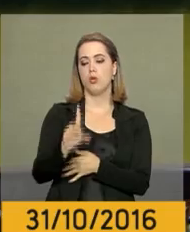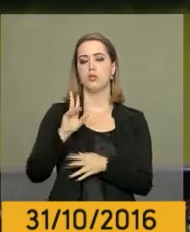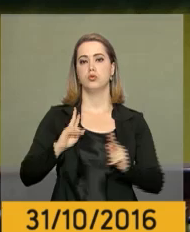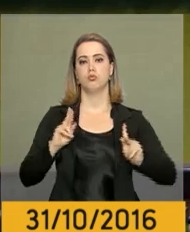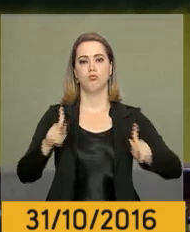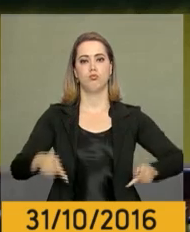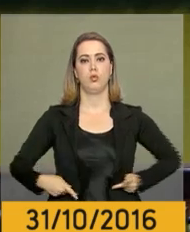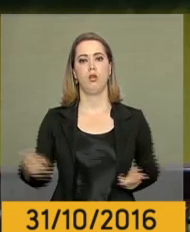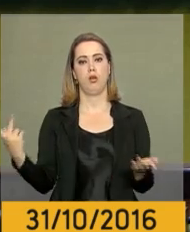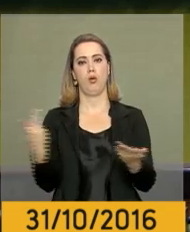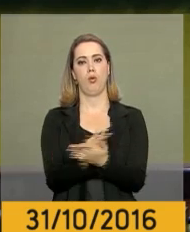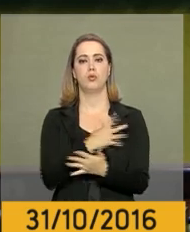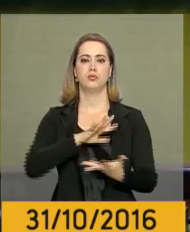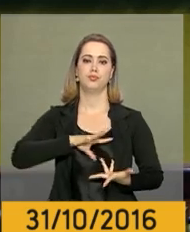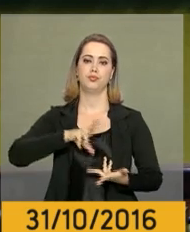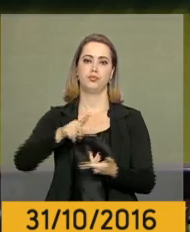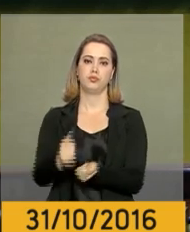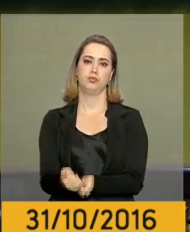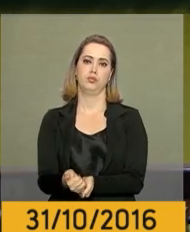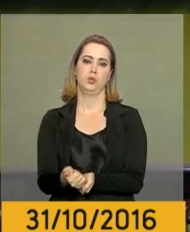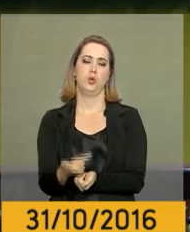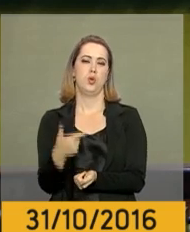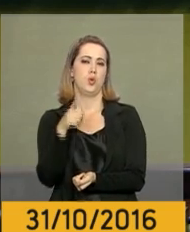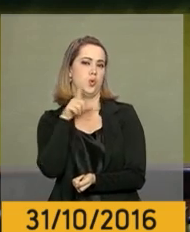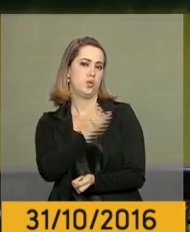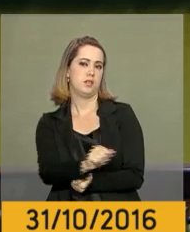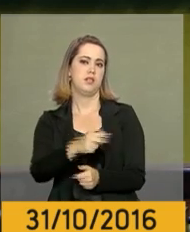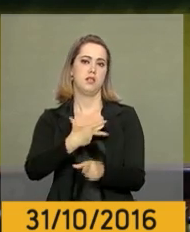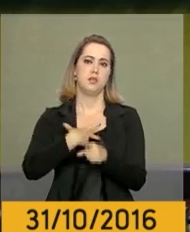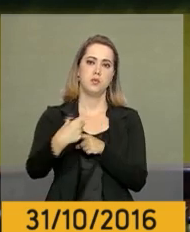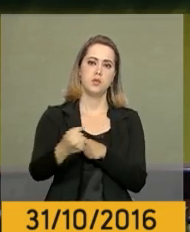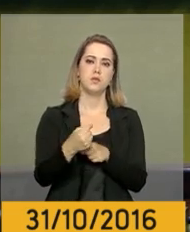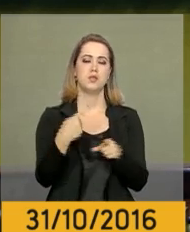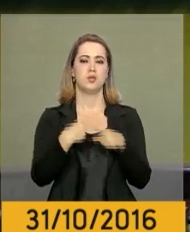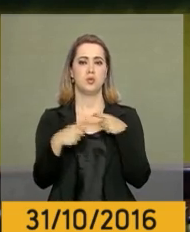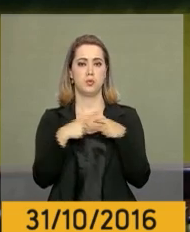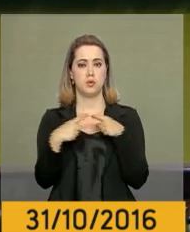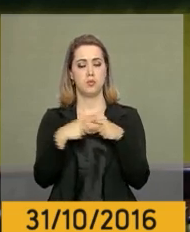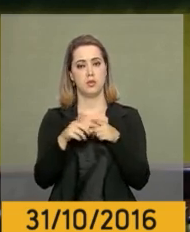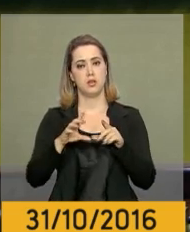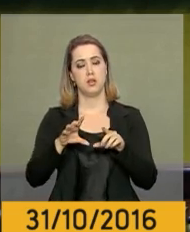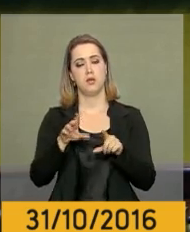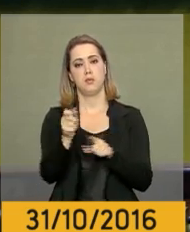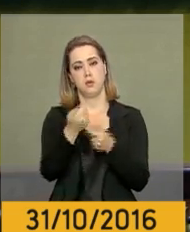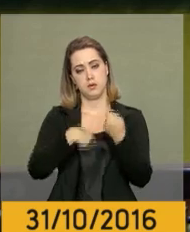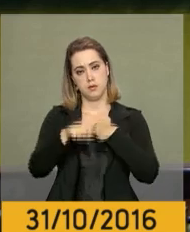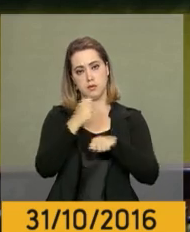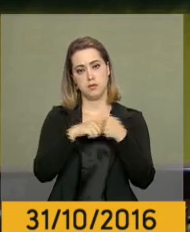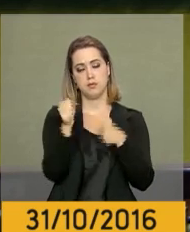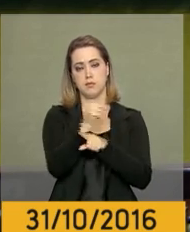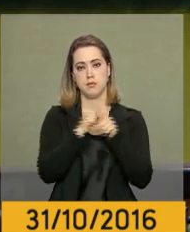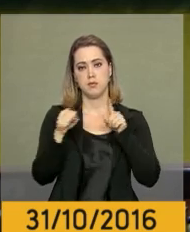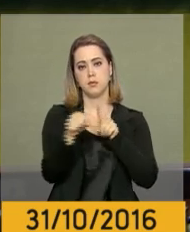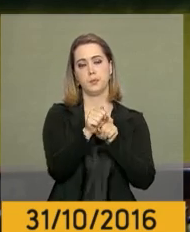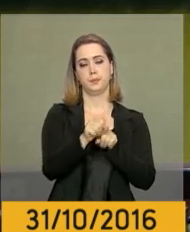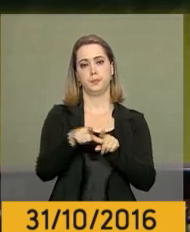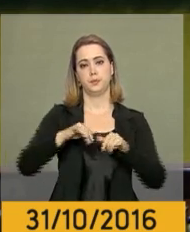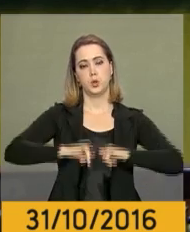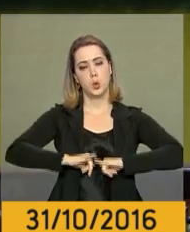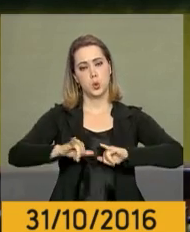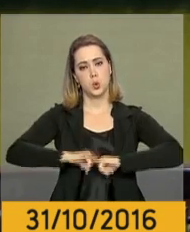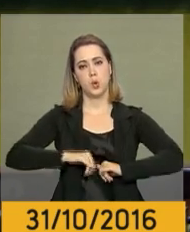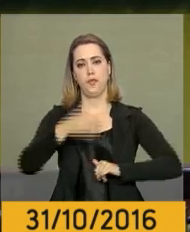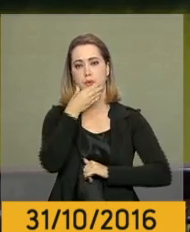afora não venceremos as carências econômicas e sociais que continuam a afetar tanto os homens